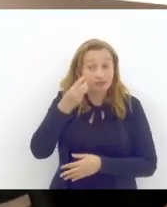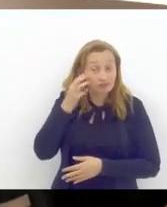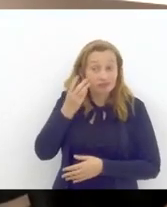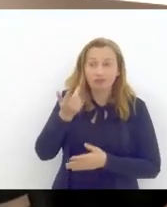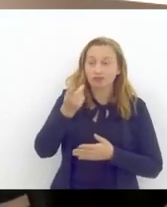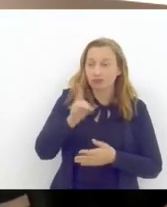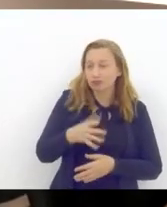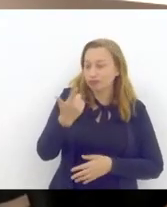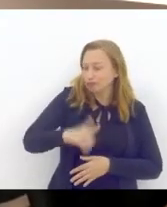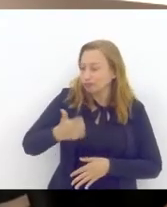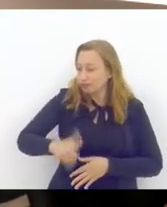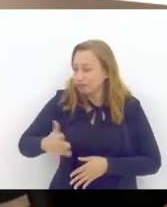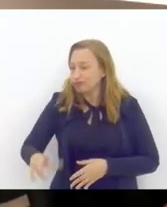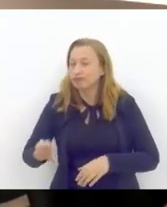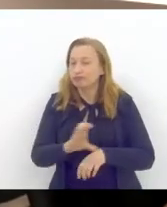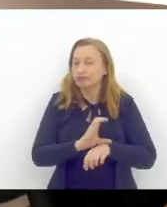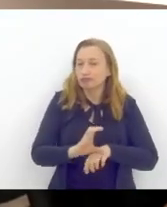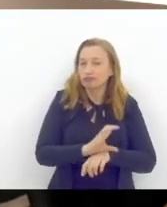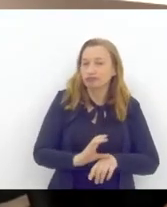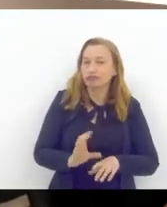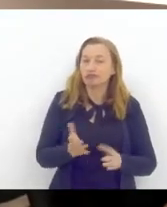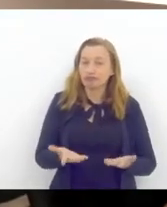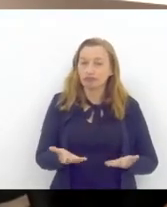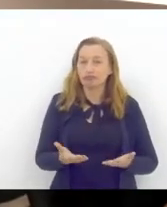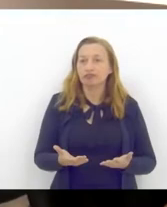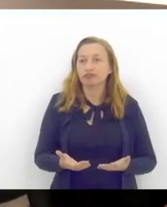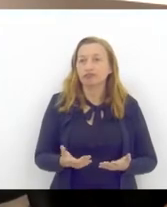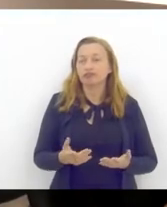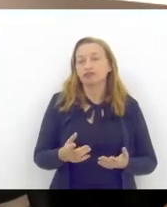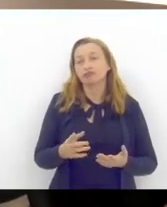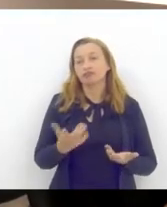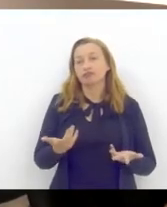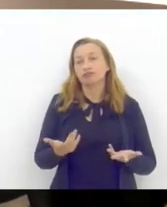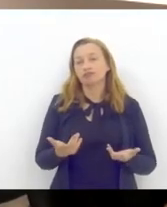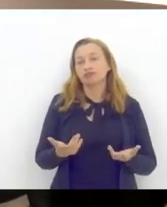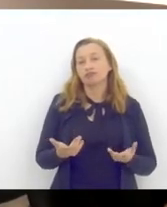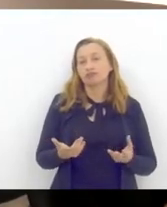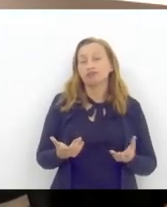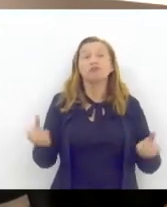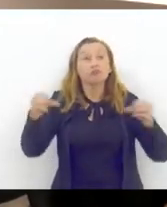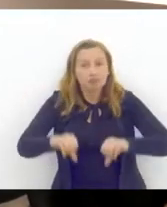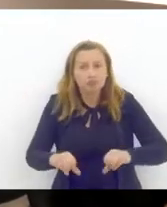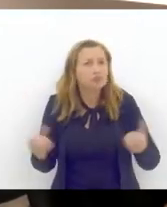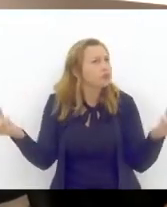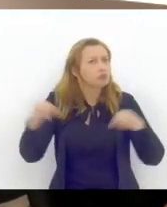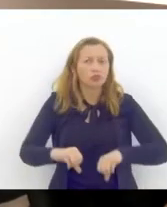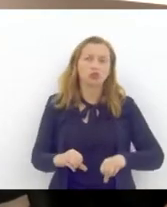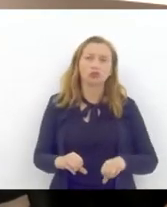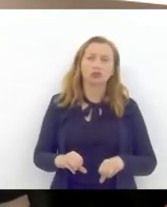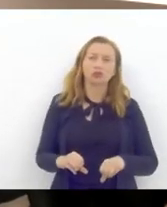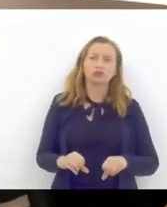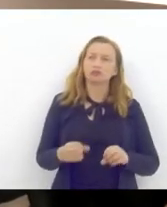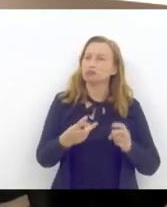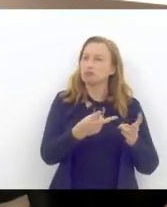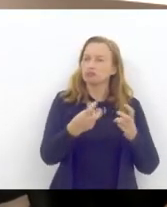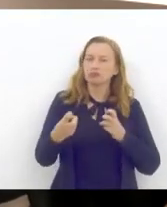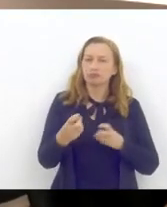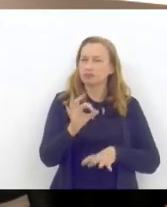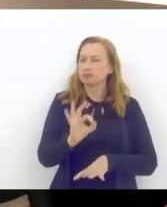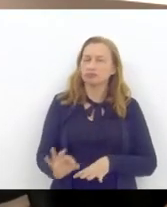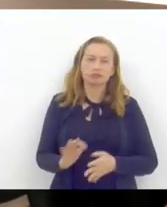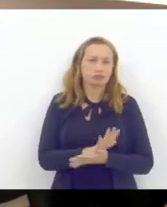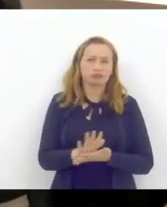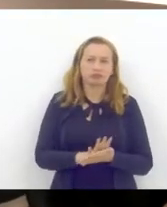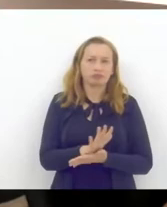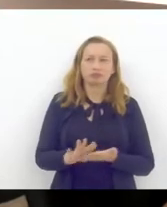repete o que diz a Constituição e delega completamente para o governo do Estado pior, a regulamentação, pior, sem observar o percentual da Constituição Estadual. Quer